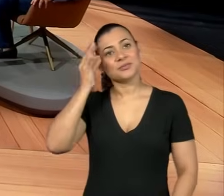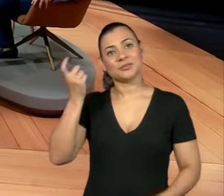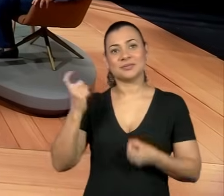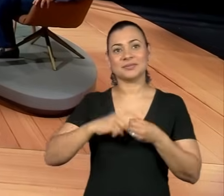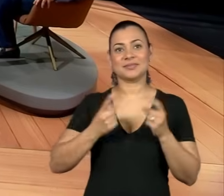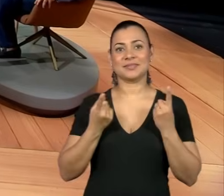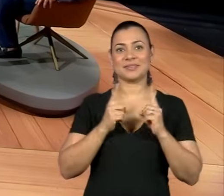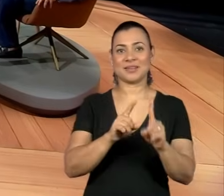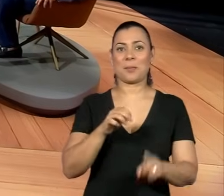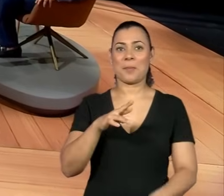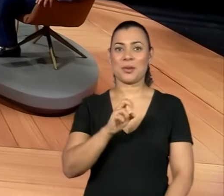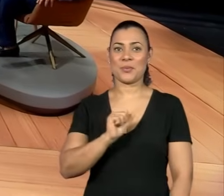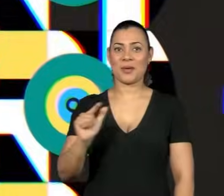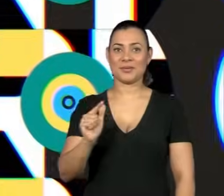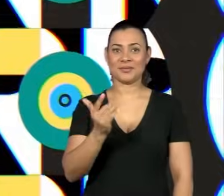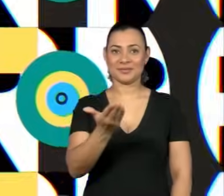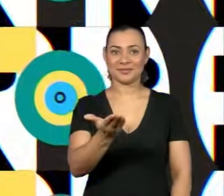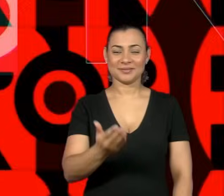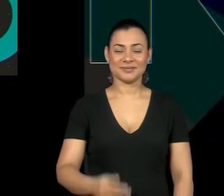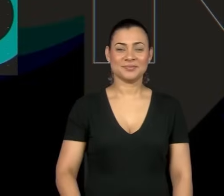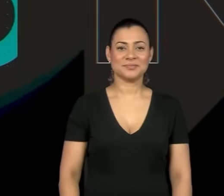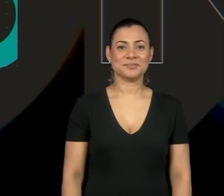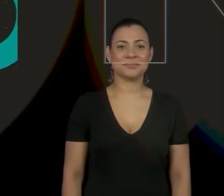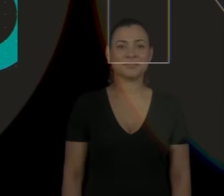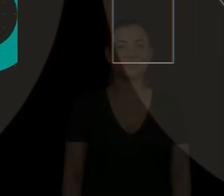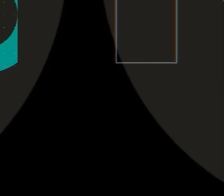com Manuel Poladian.